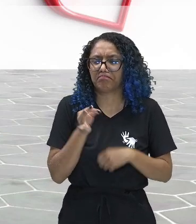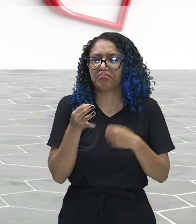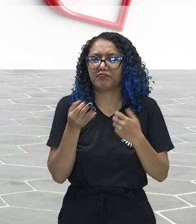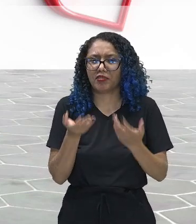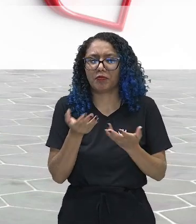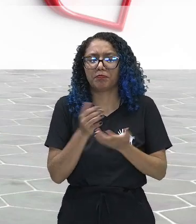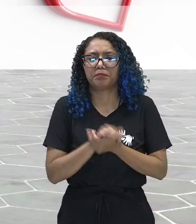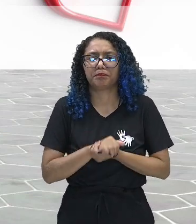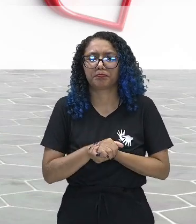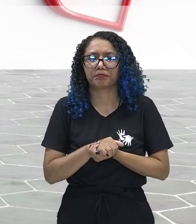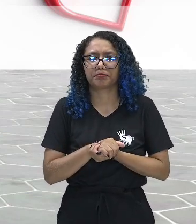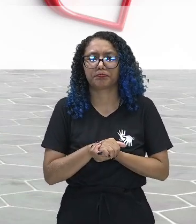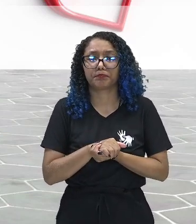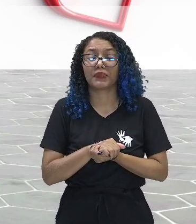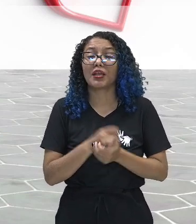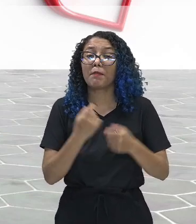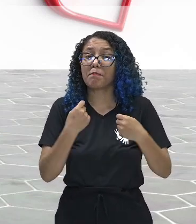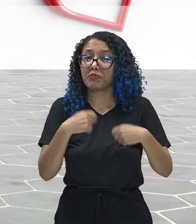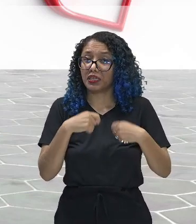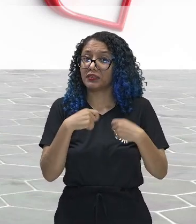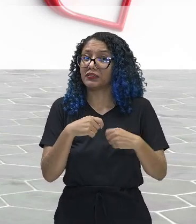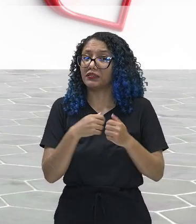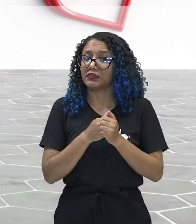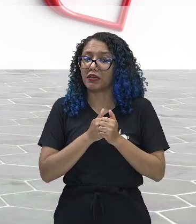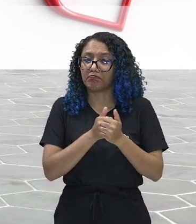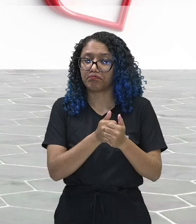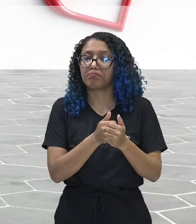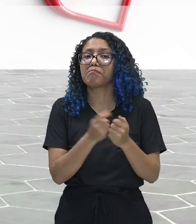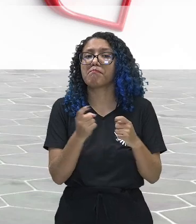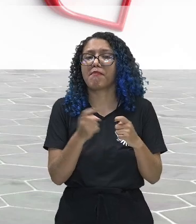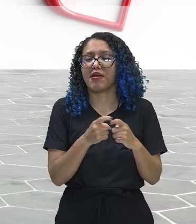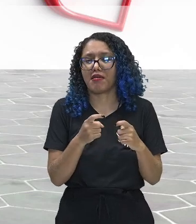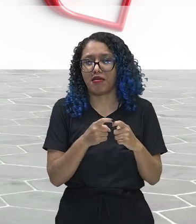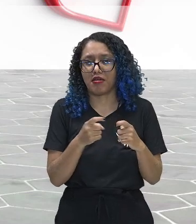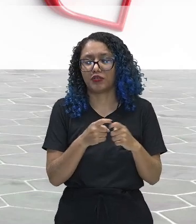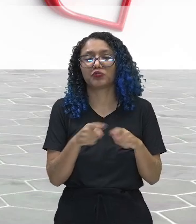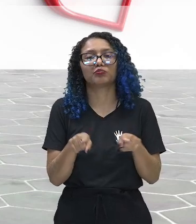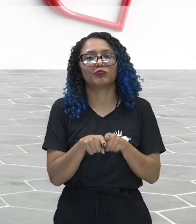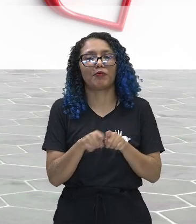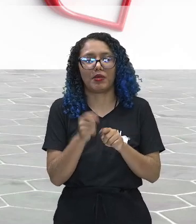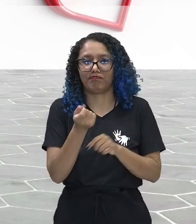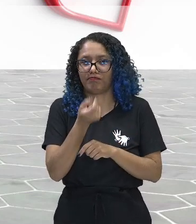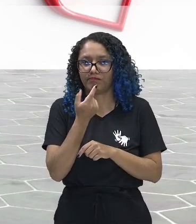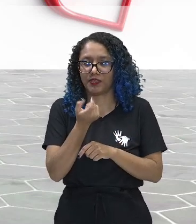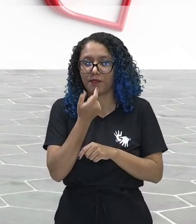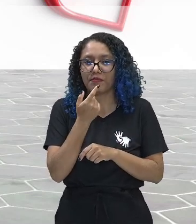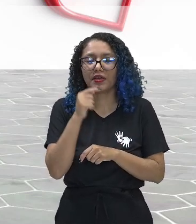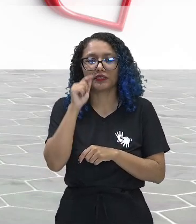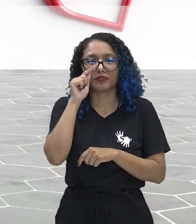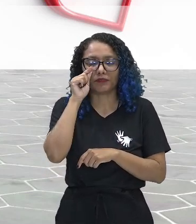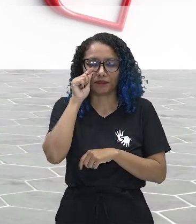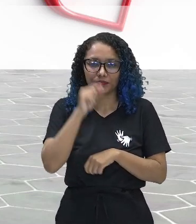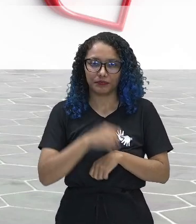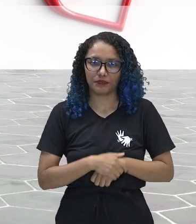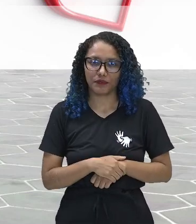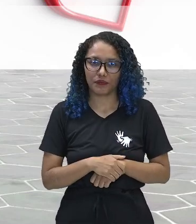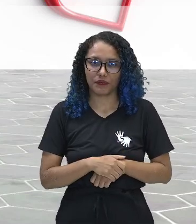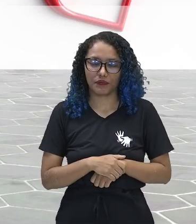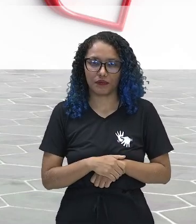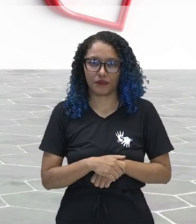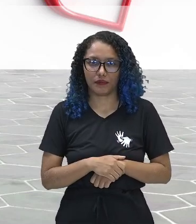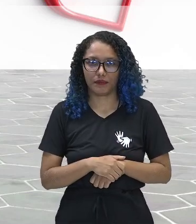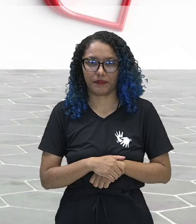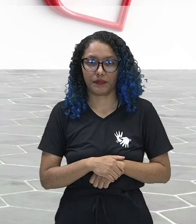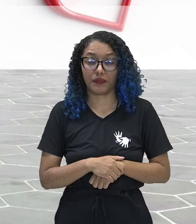uma necessidade de acompanhamento médico, né? Medicações, e devem ser